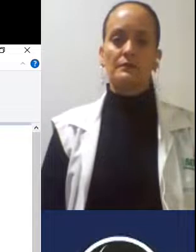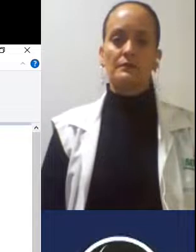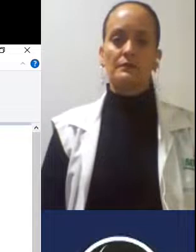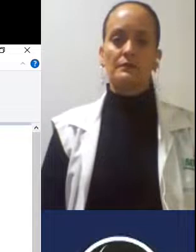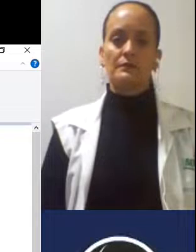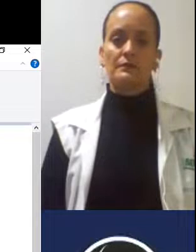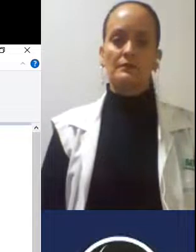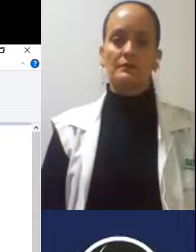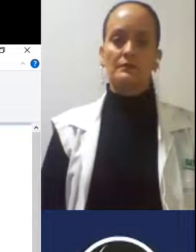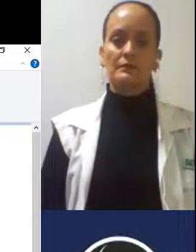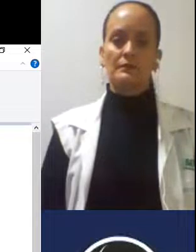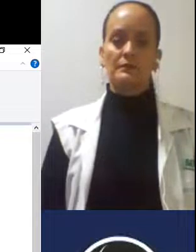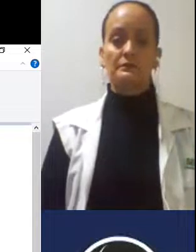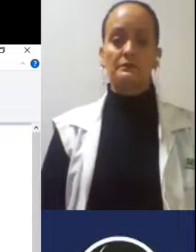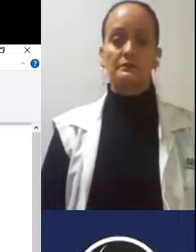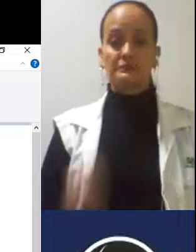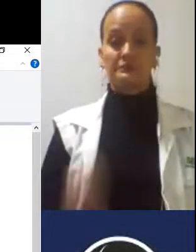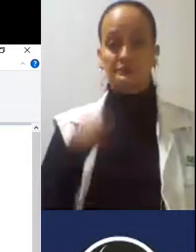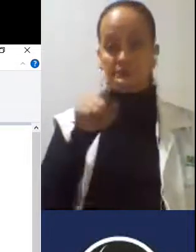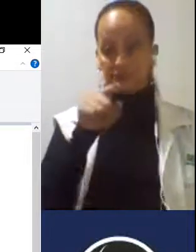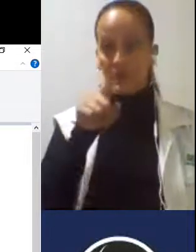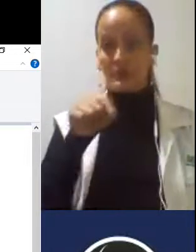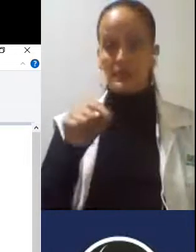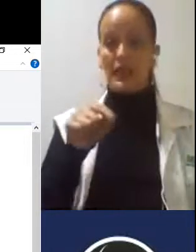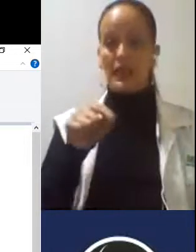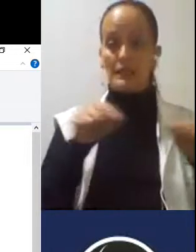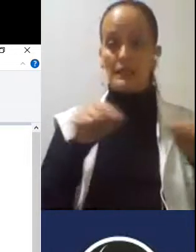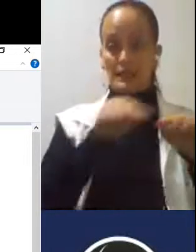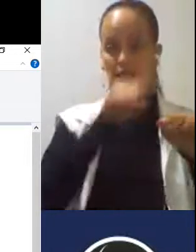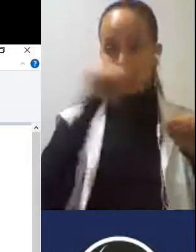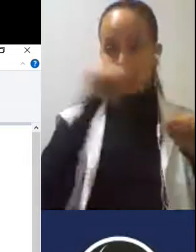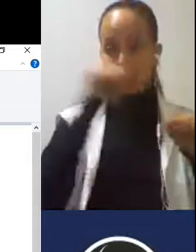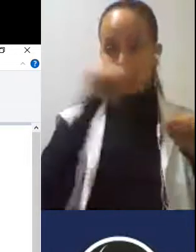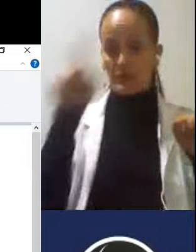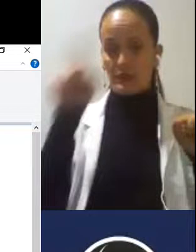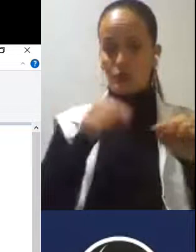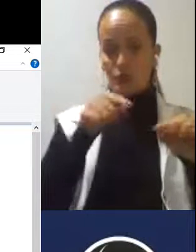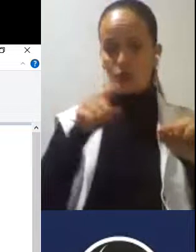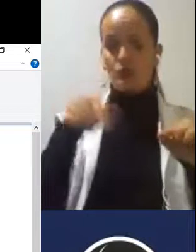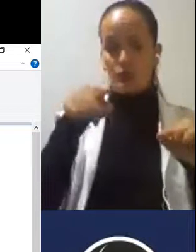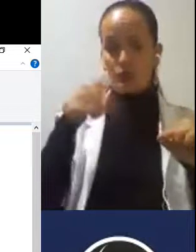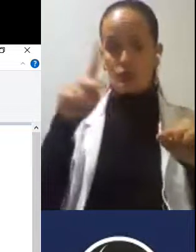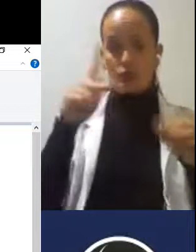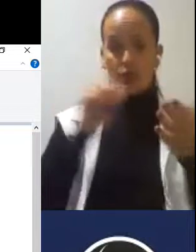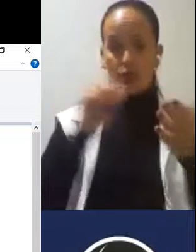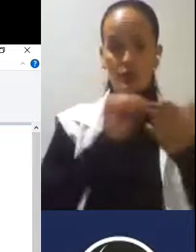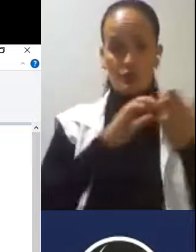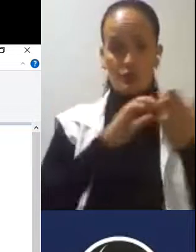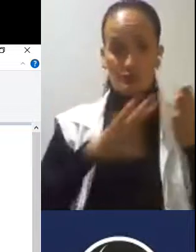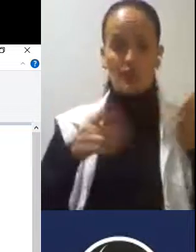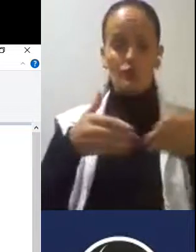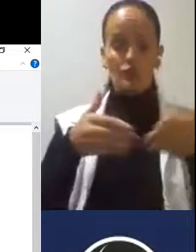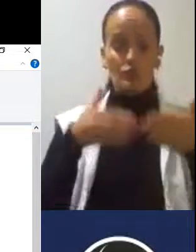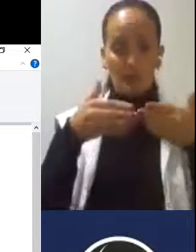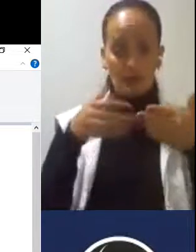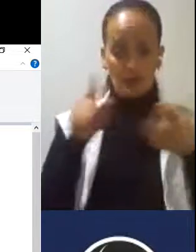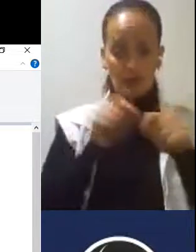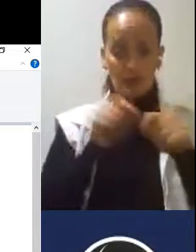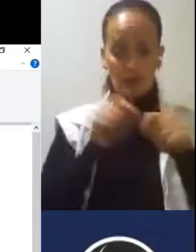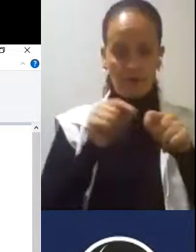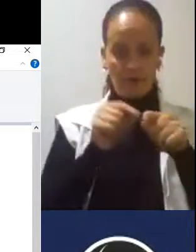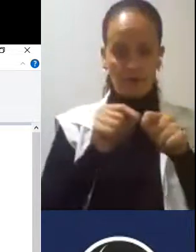Então aqui, ó, esse é o circuito da situação de aprendizagem de vocês, certo? Então, para a gente